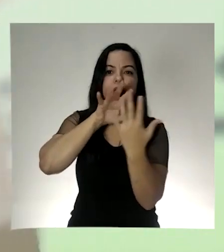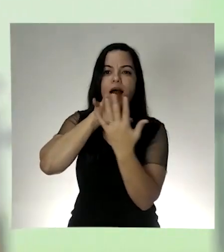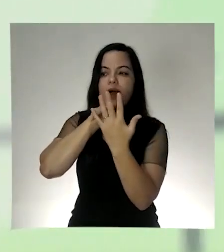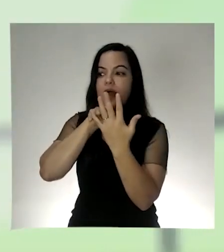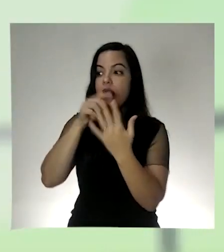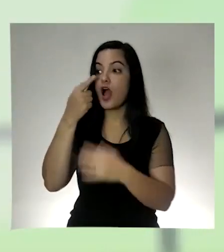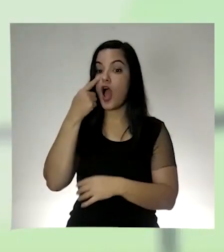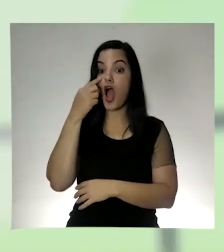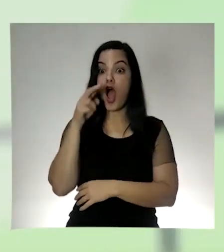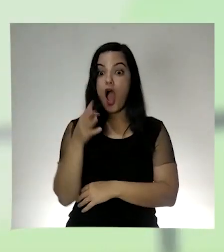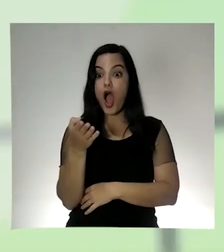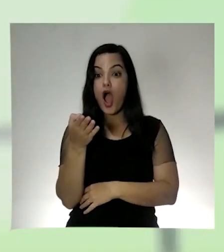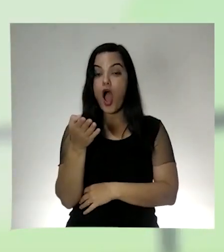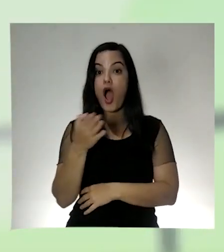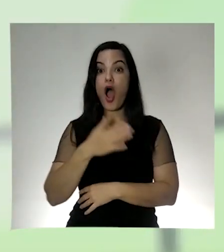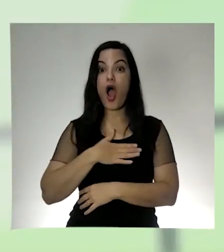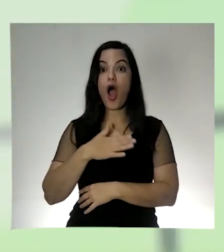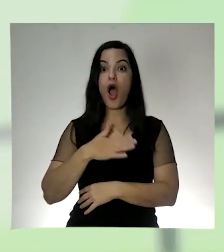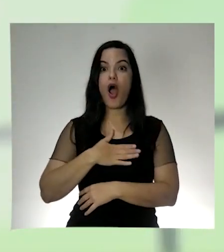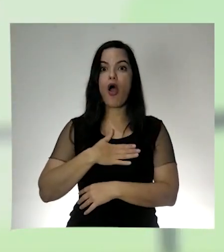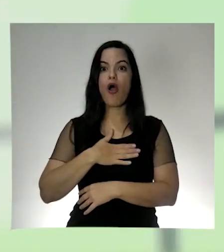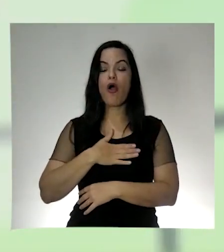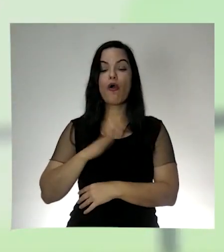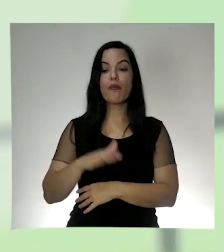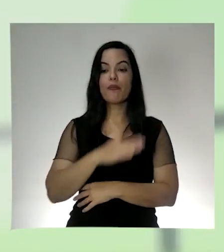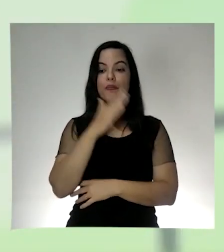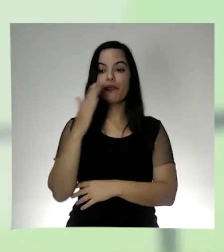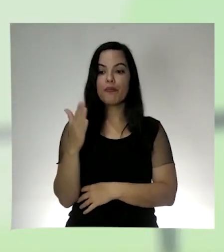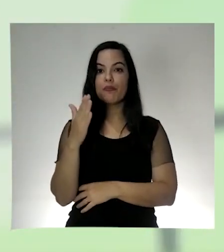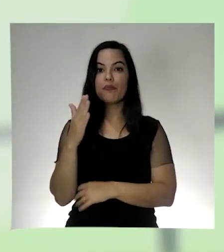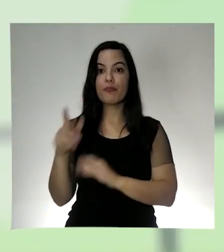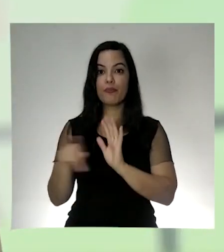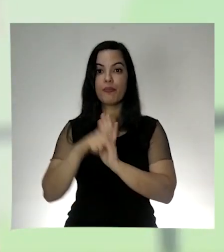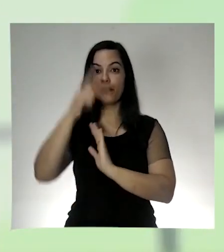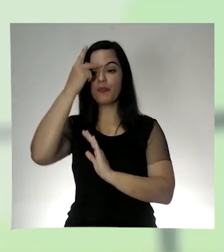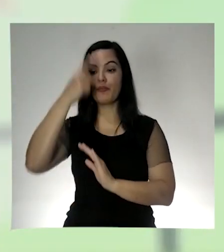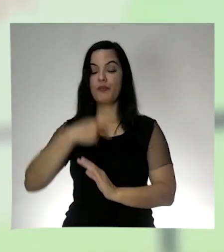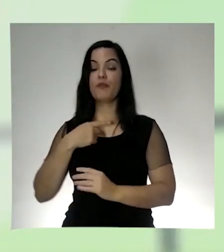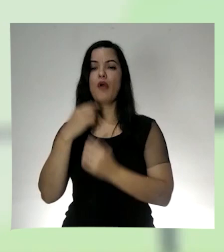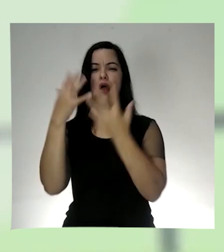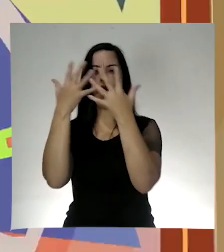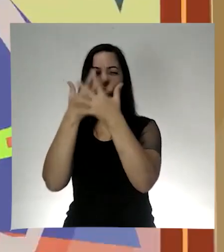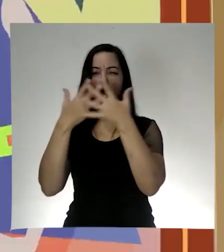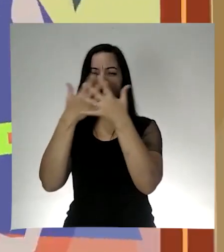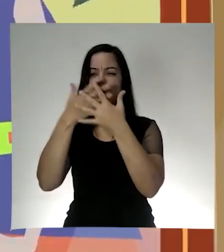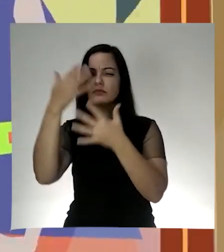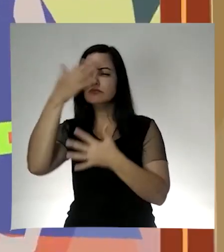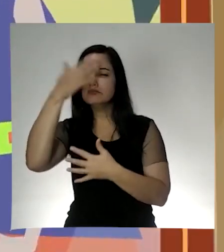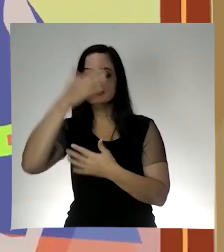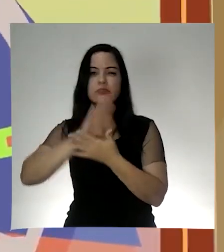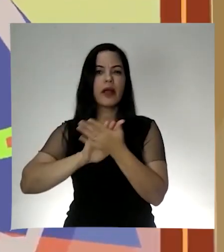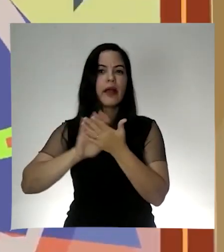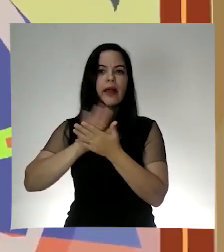Olha só, o meu lado ficou todo embaçado. Eu quase não consigo ver o Cláudio.